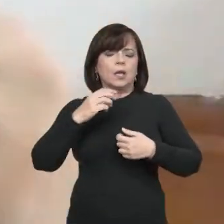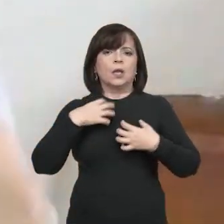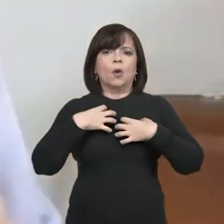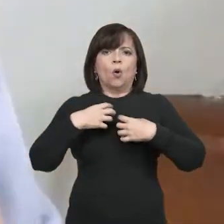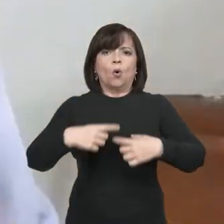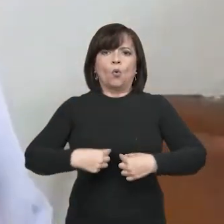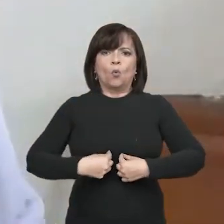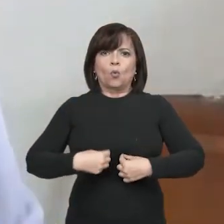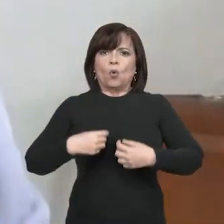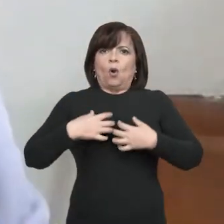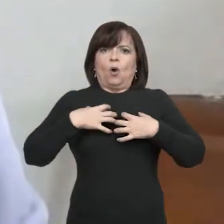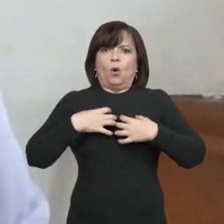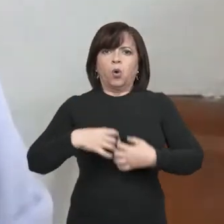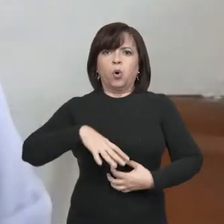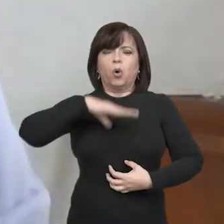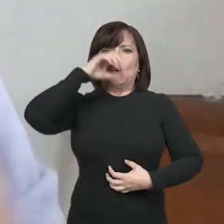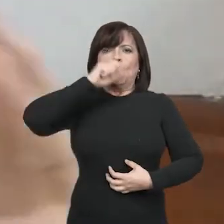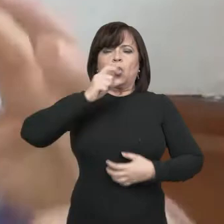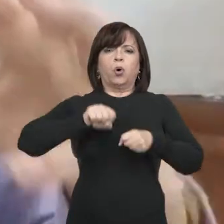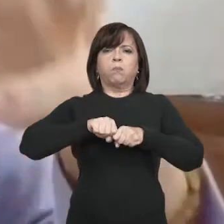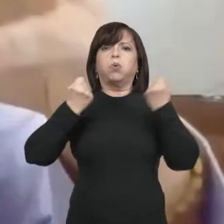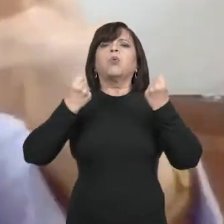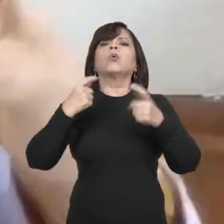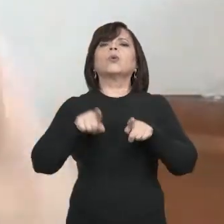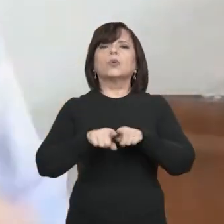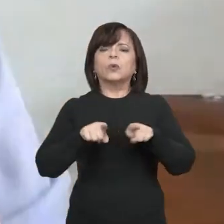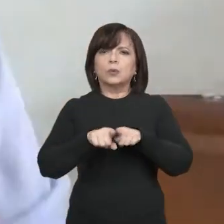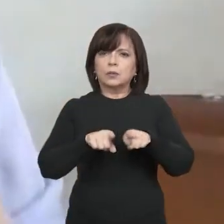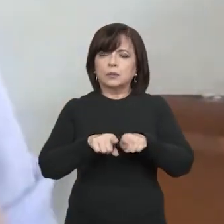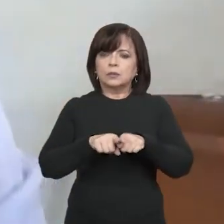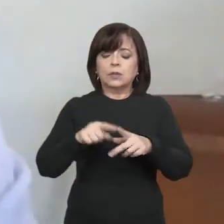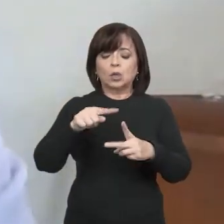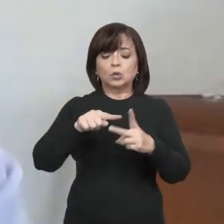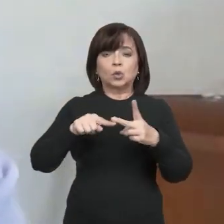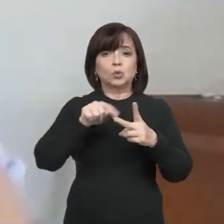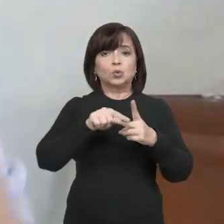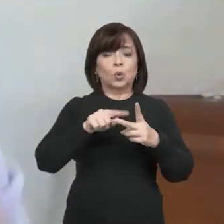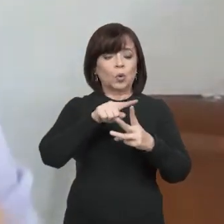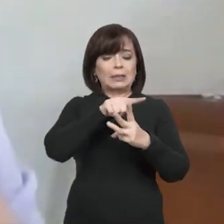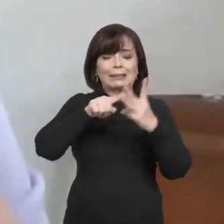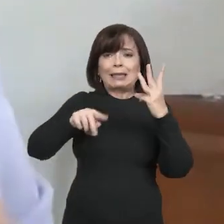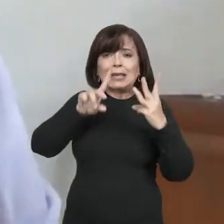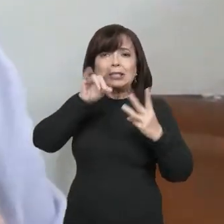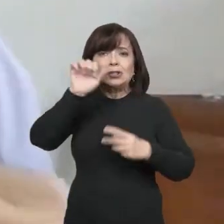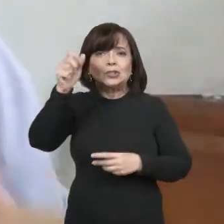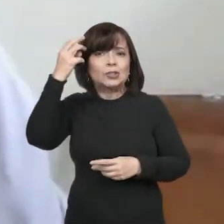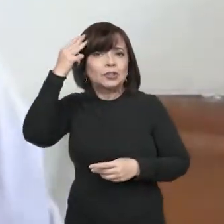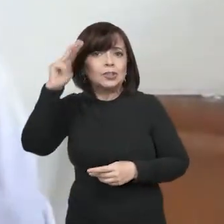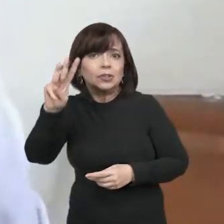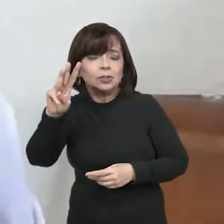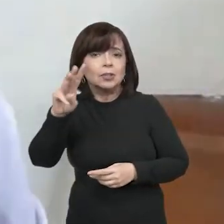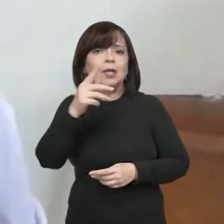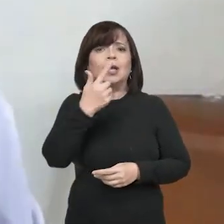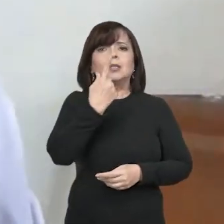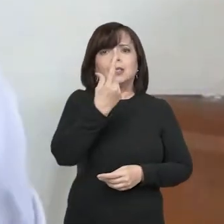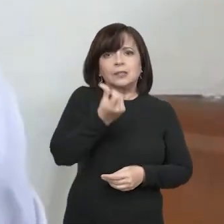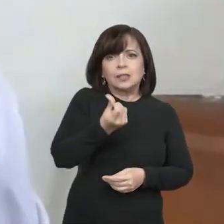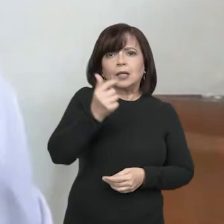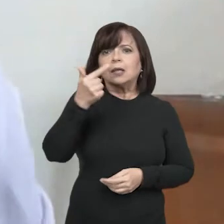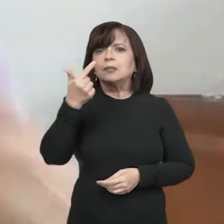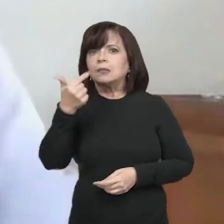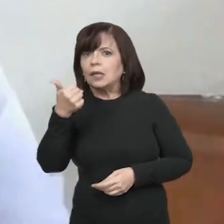todas essas lesões. Ou seja, essas lesões mais intensas que aconteceram nos dias 16, 17, 18 foram a causa da